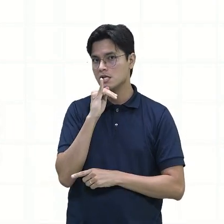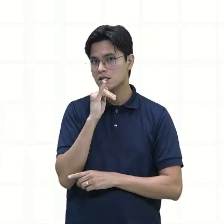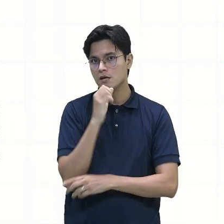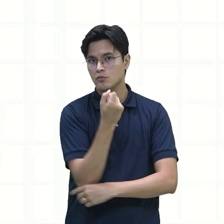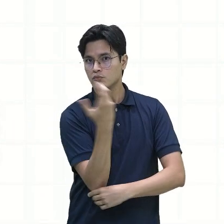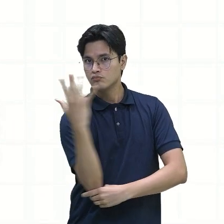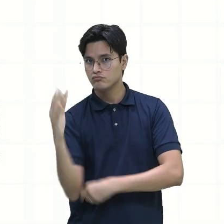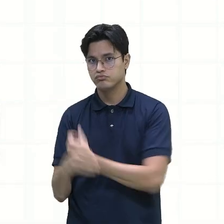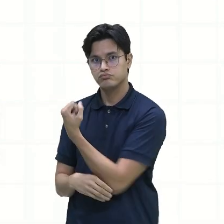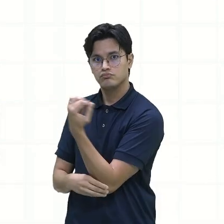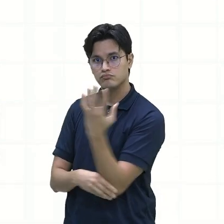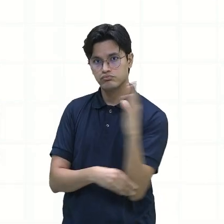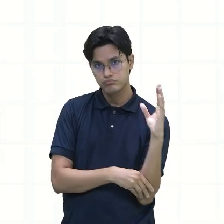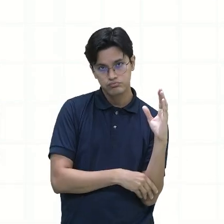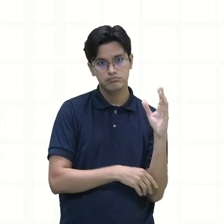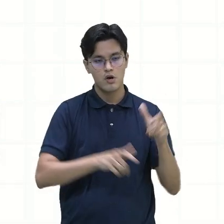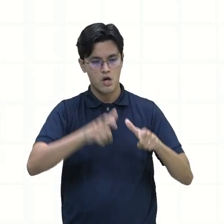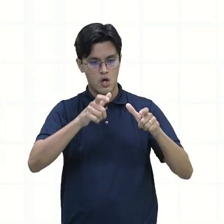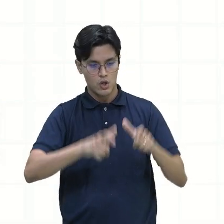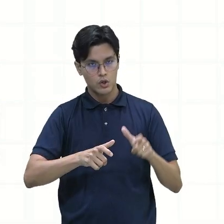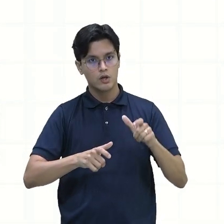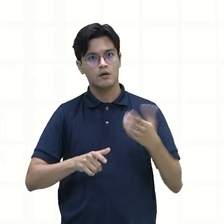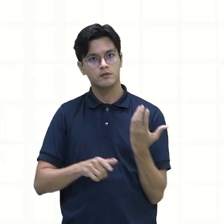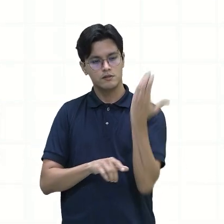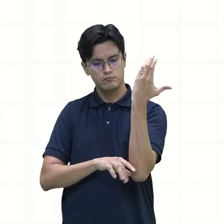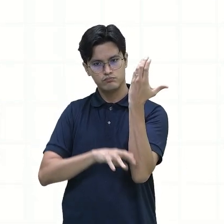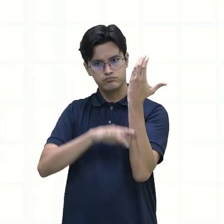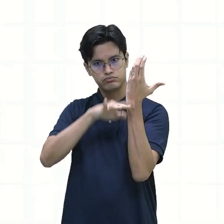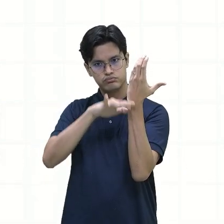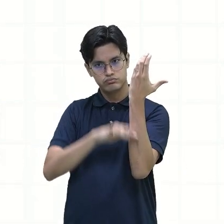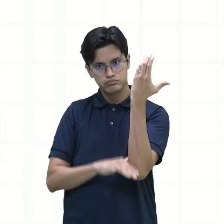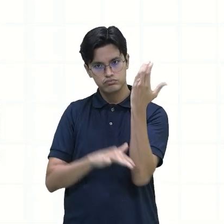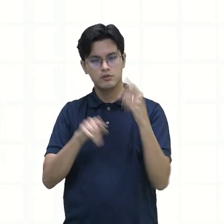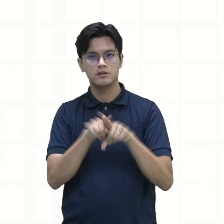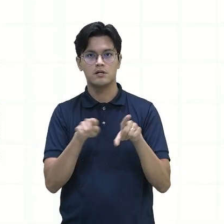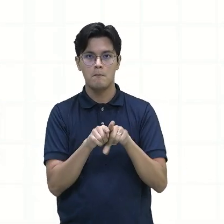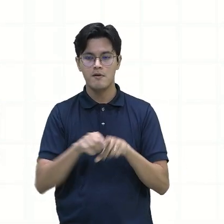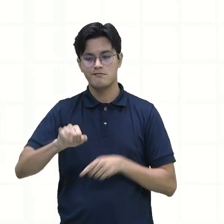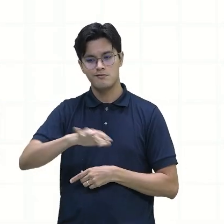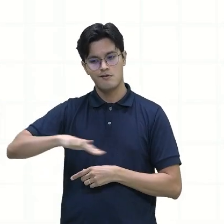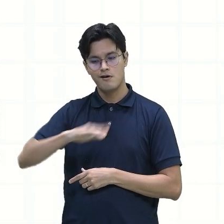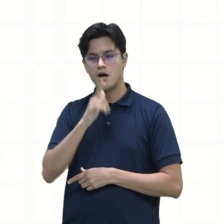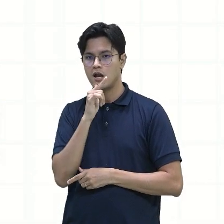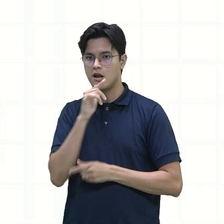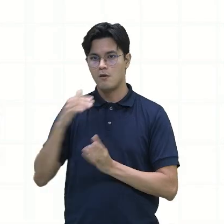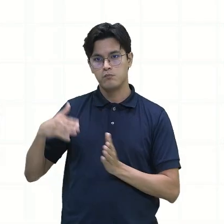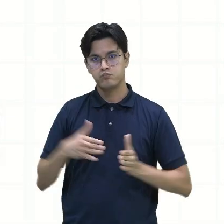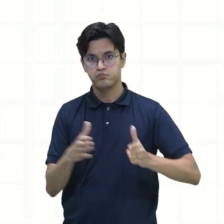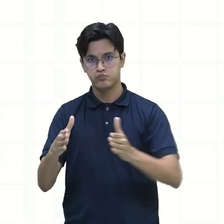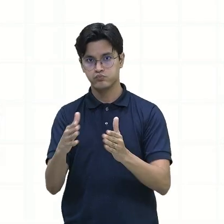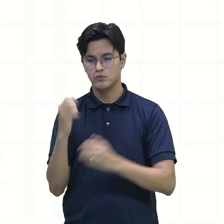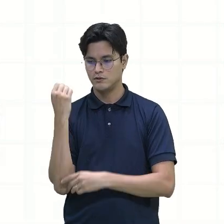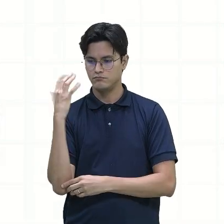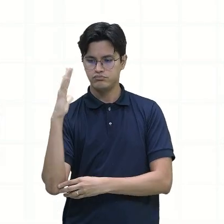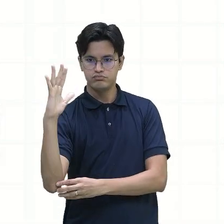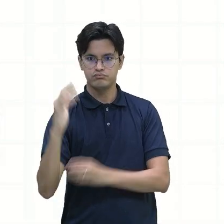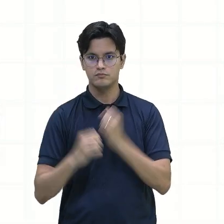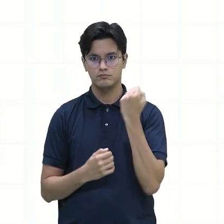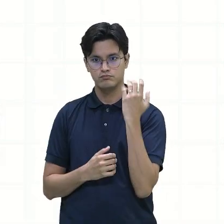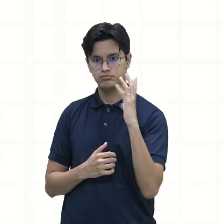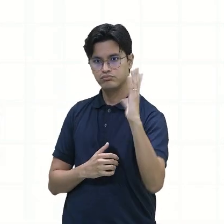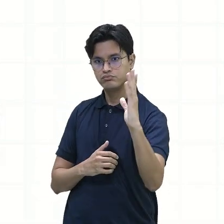naquelas florestas também, né, que são encontradas em rios, né, nas margens dos rios,